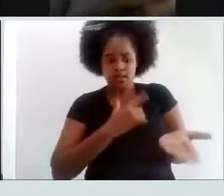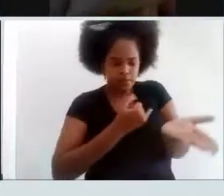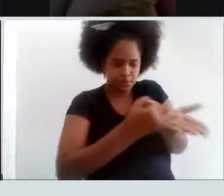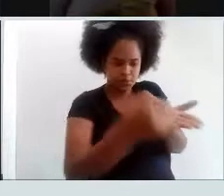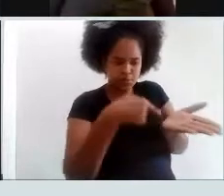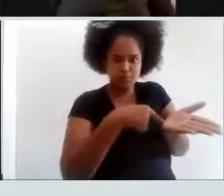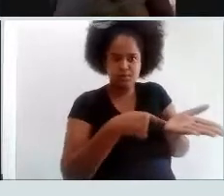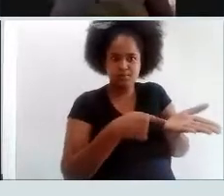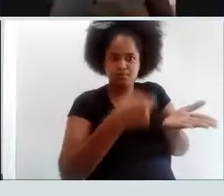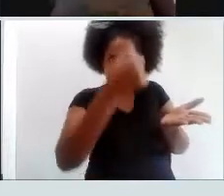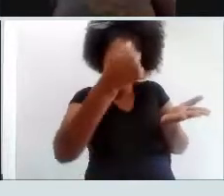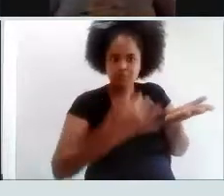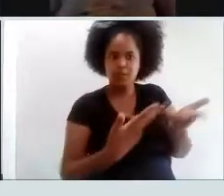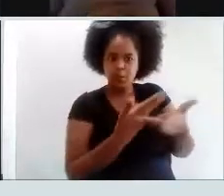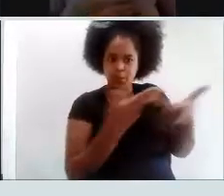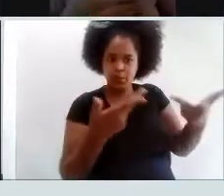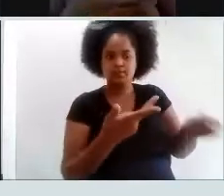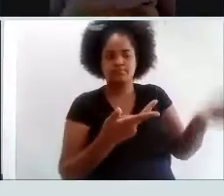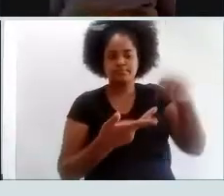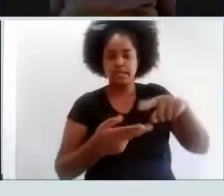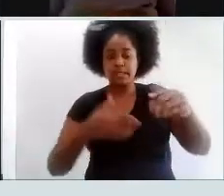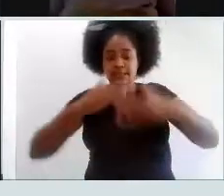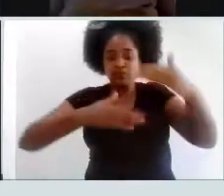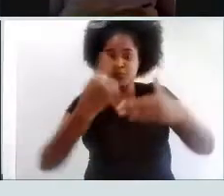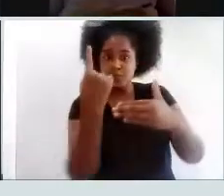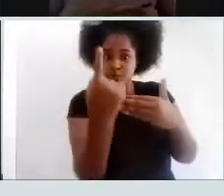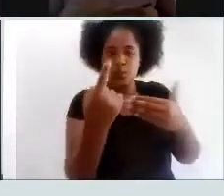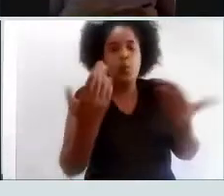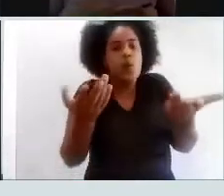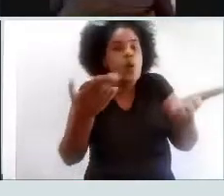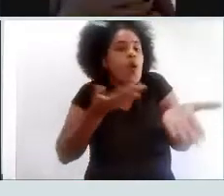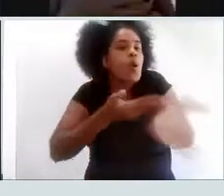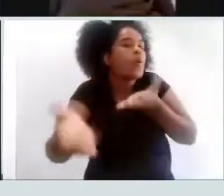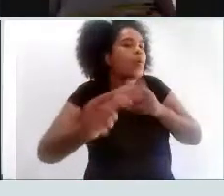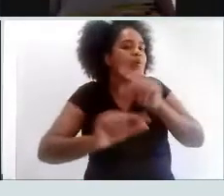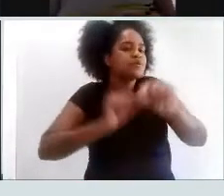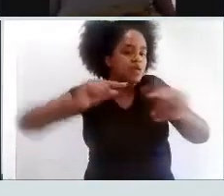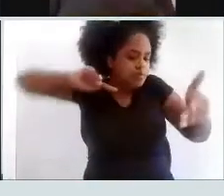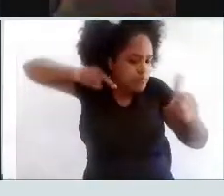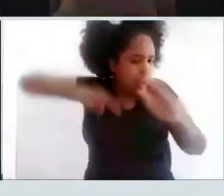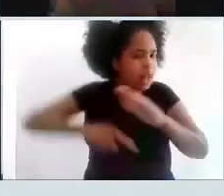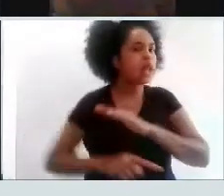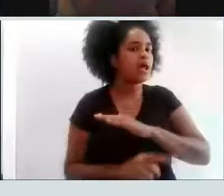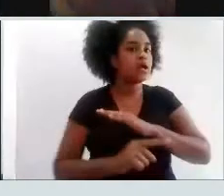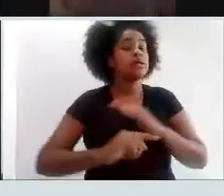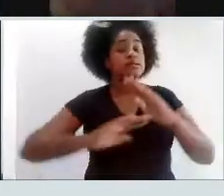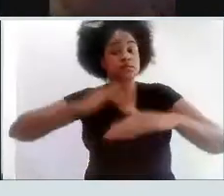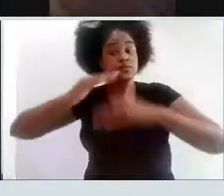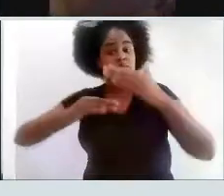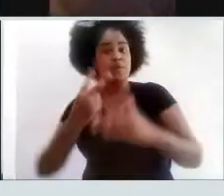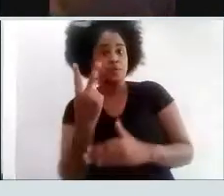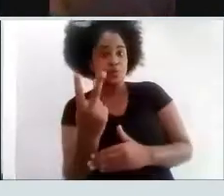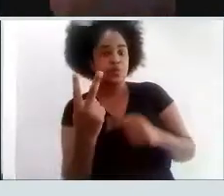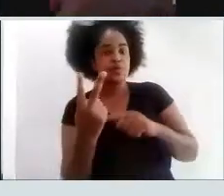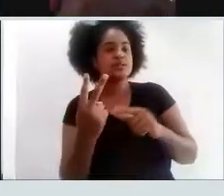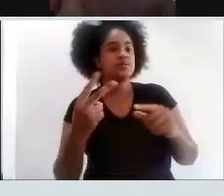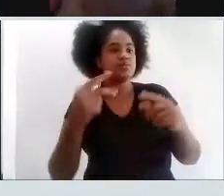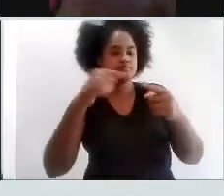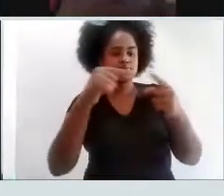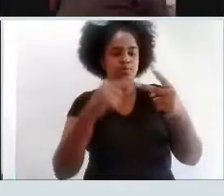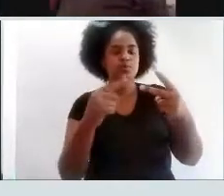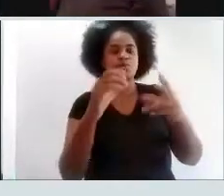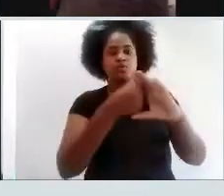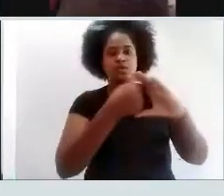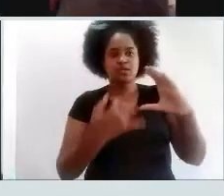e desenvolvimento 2. Mas aí a gente vai trabalhando isso com calma, tá? E desenvolvimento 2, eu só coloquei 2 características do desenvolvimento. Não